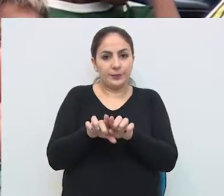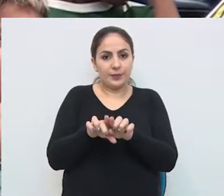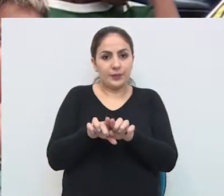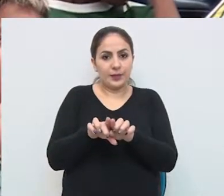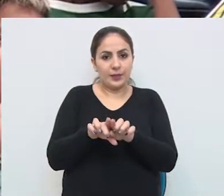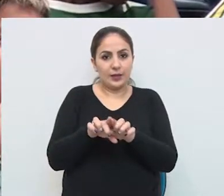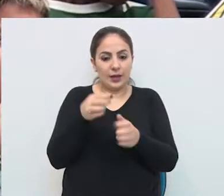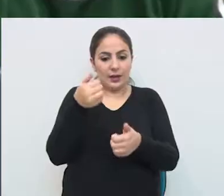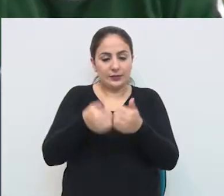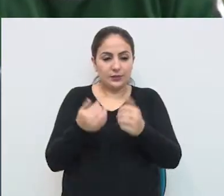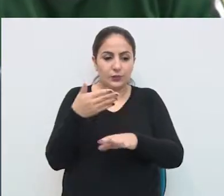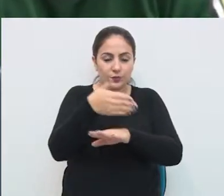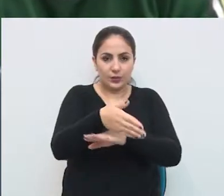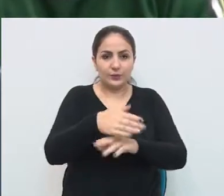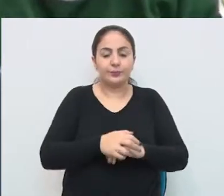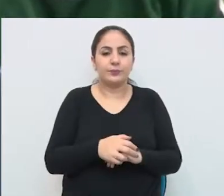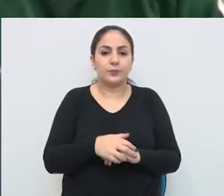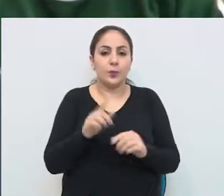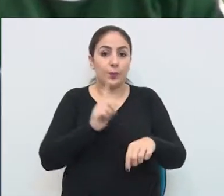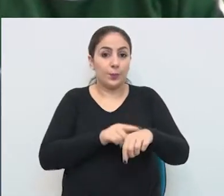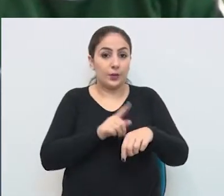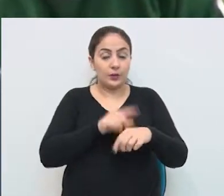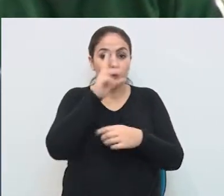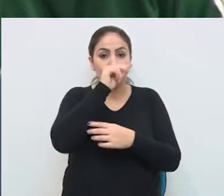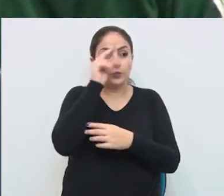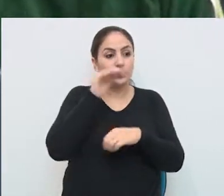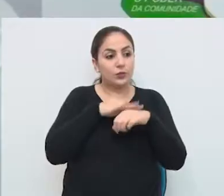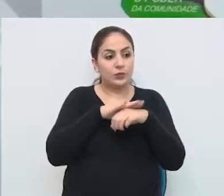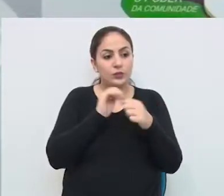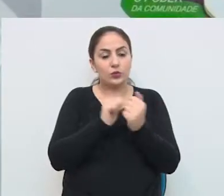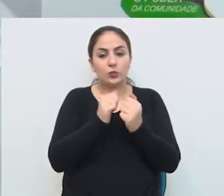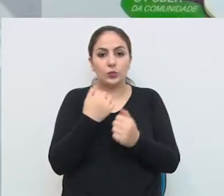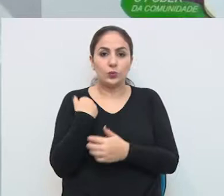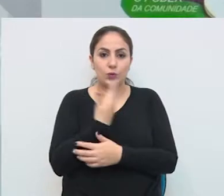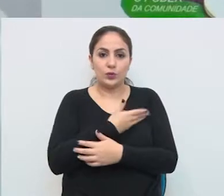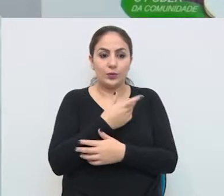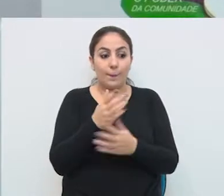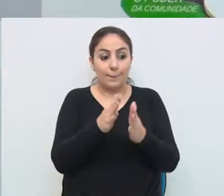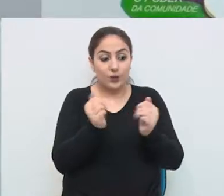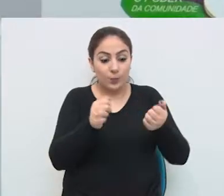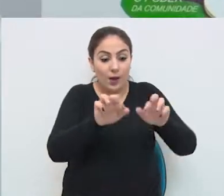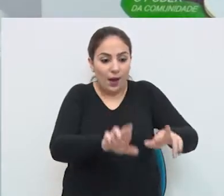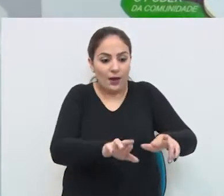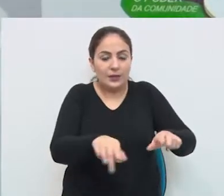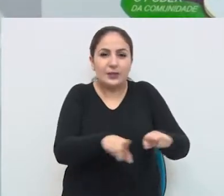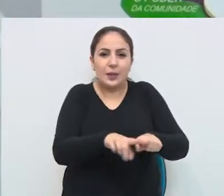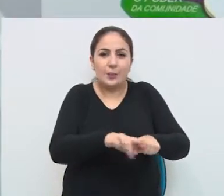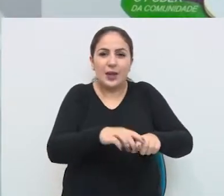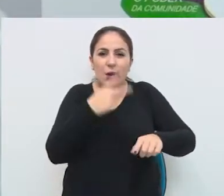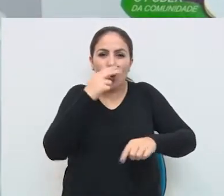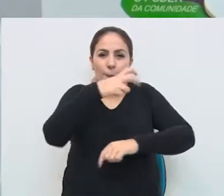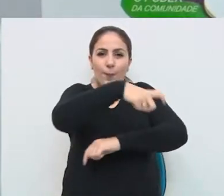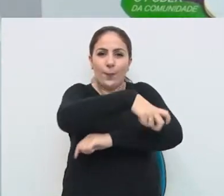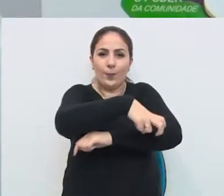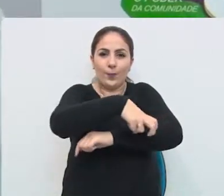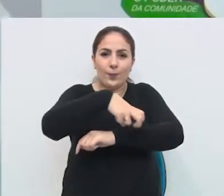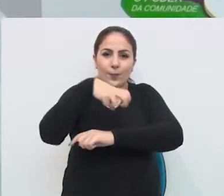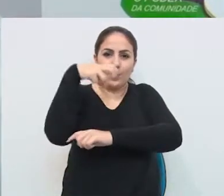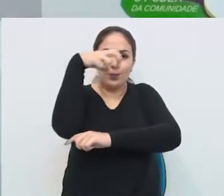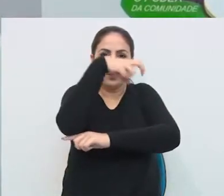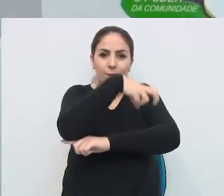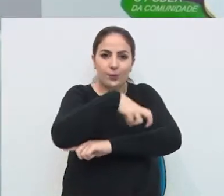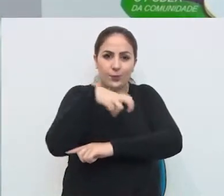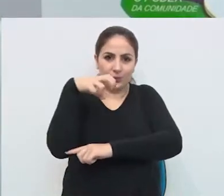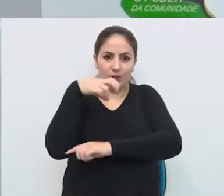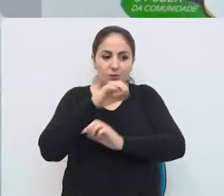no Legislativo. Quando o prefeito foi conversar com nós lá, nós pedimos só a área, a terraplanagem, que o resto a comunidade ia construir